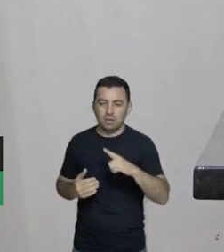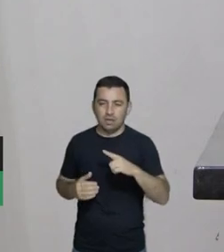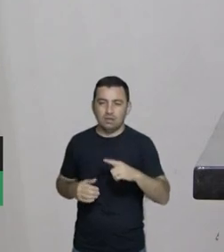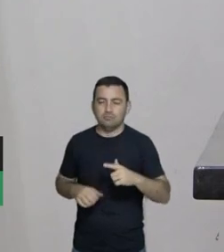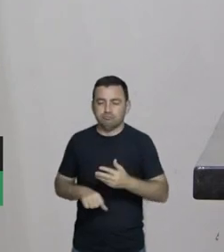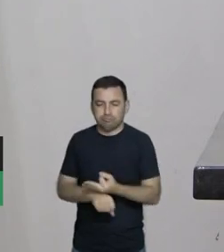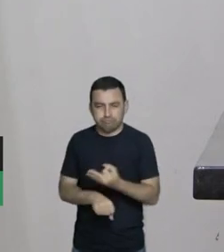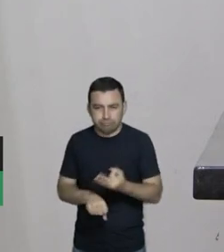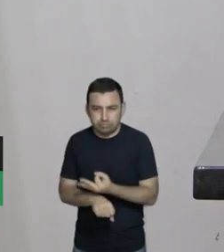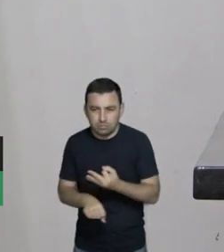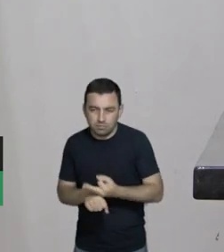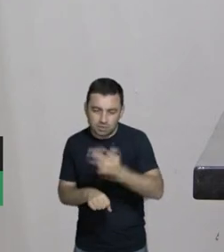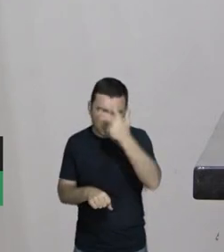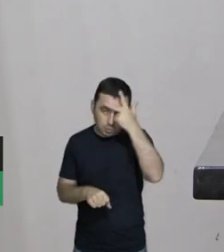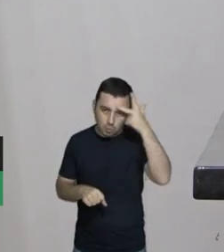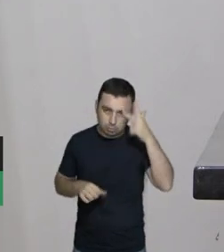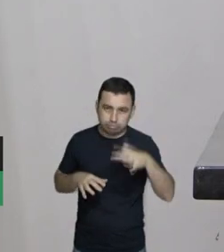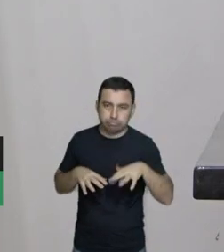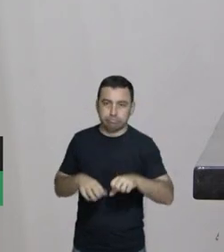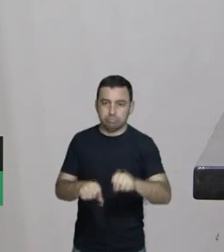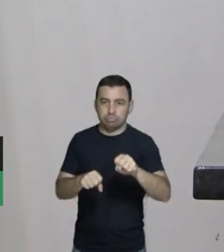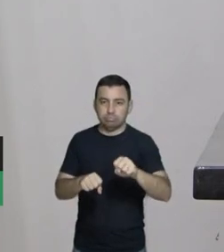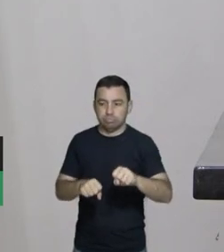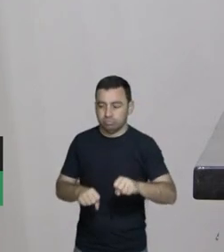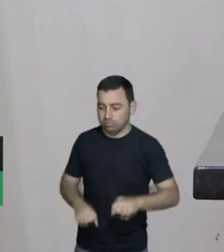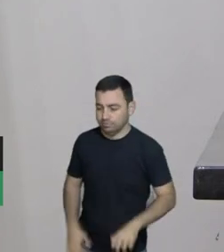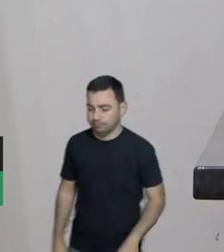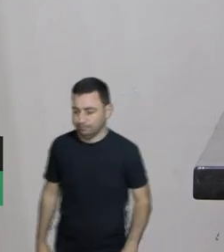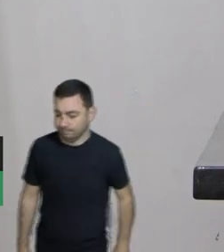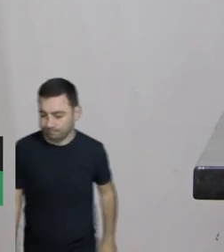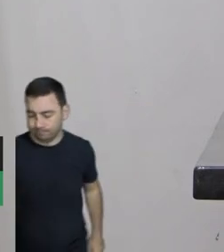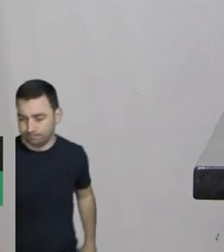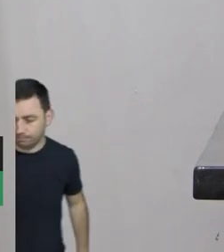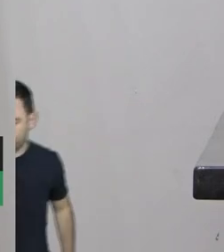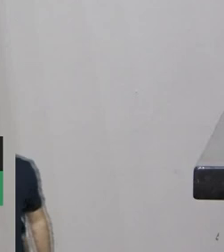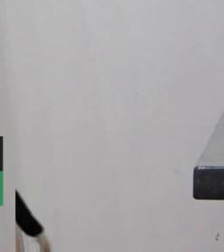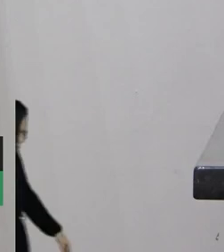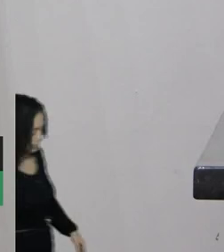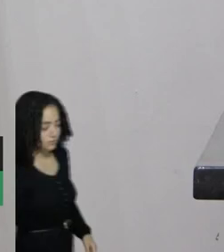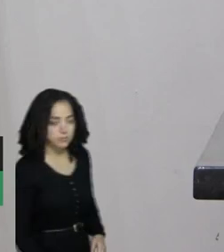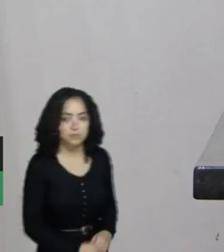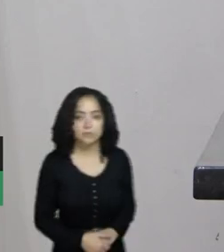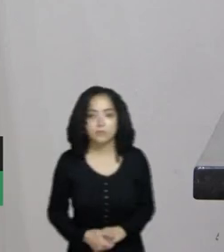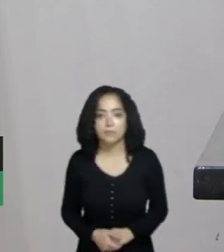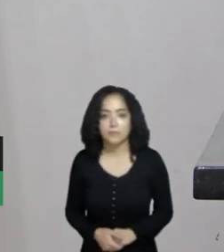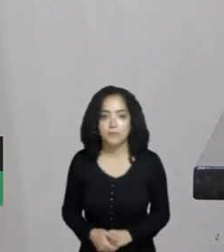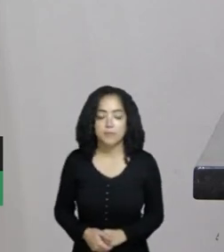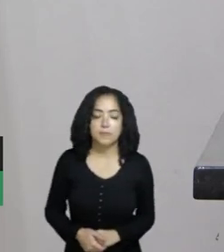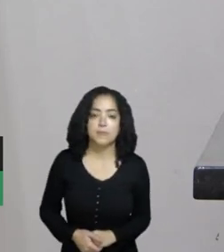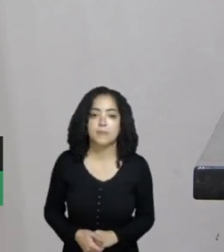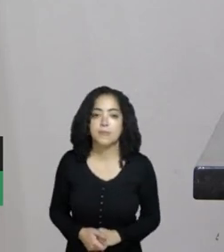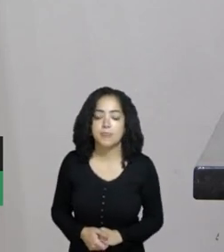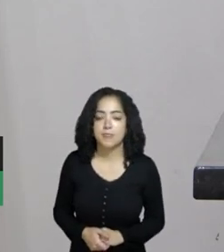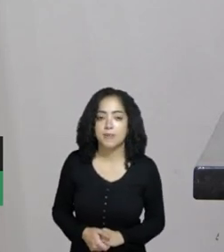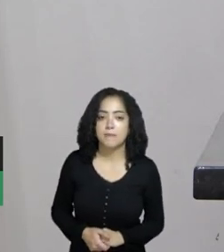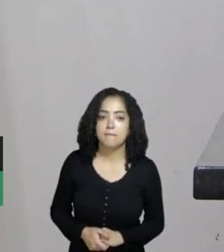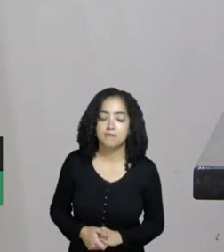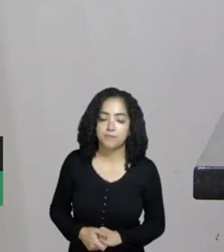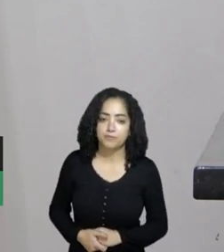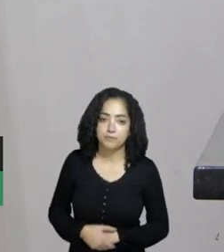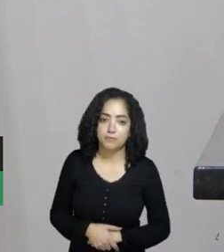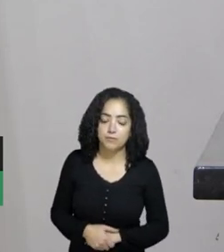a ocupação. Triste ver o Brasil entrando definitivamente no time das